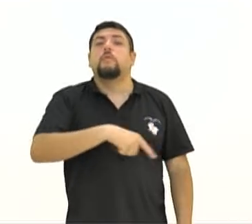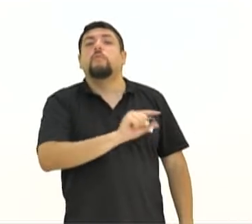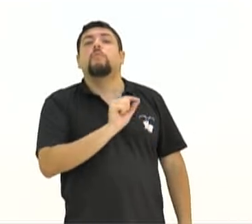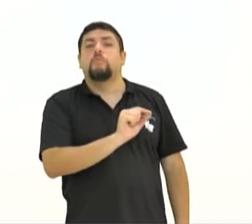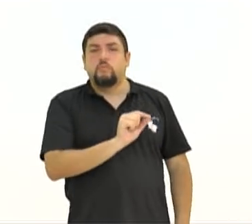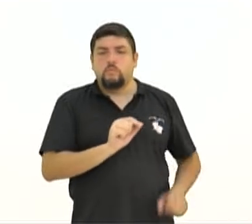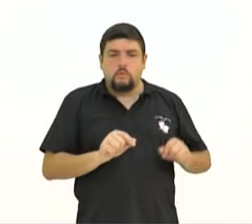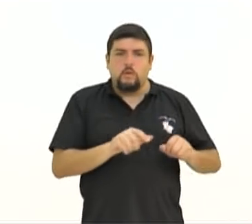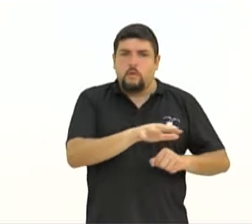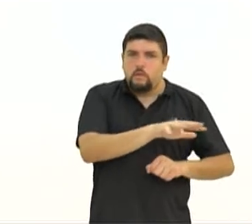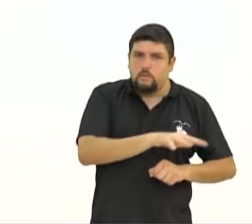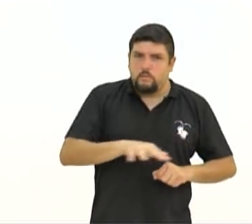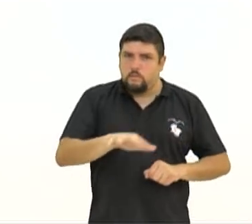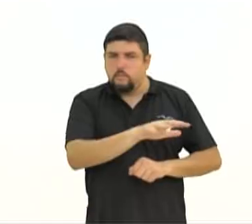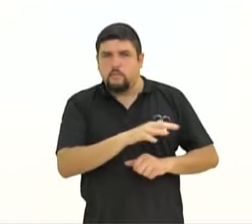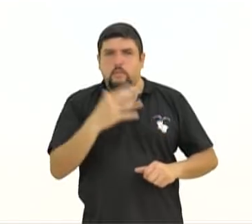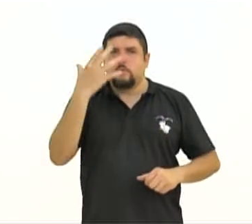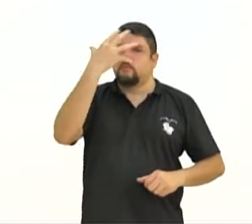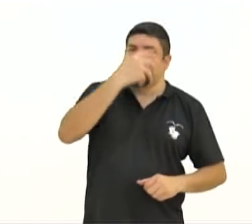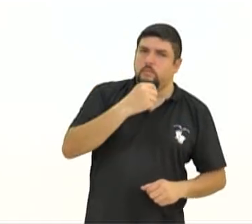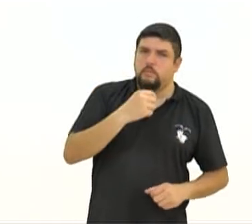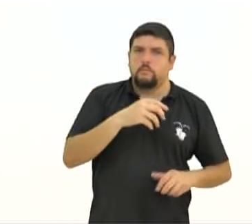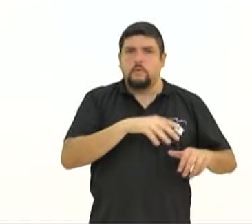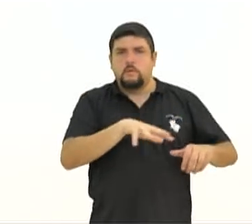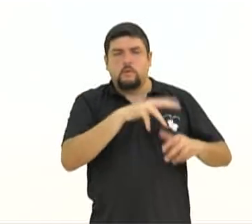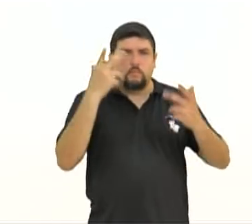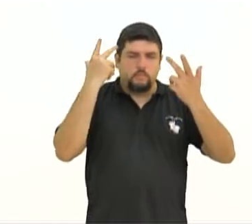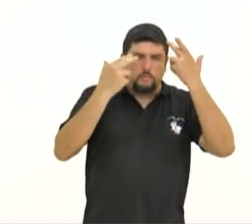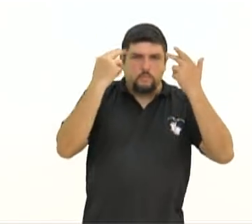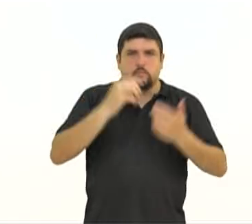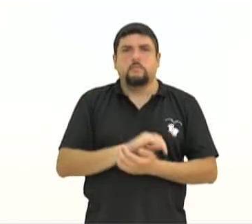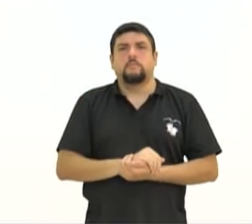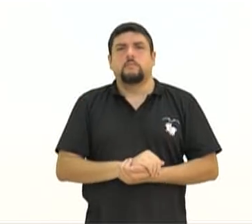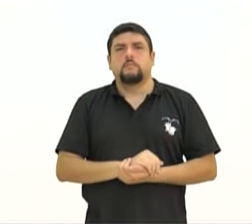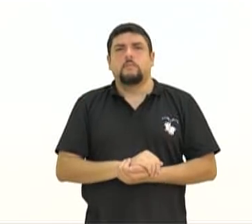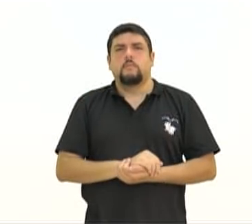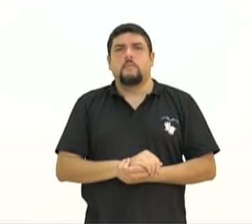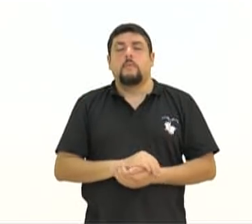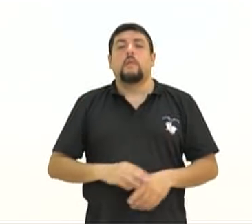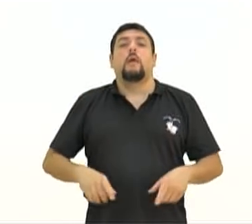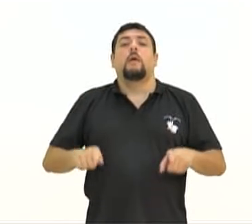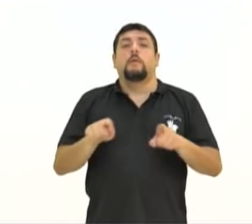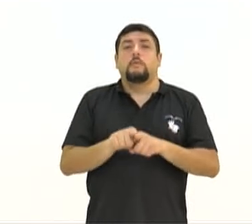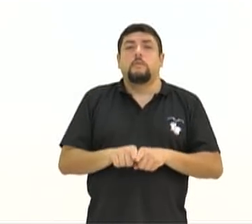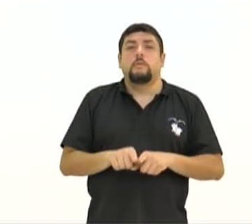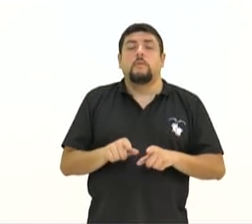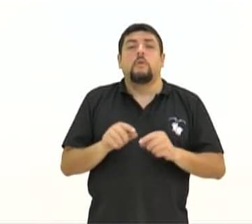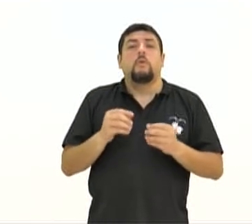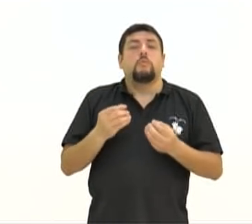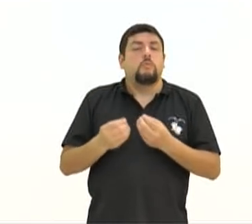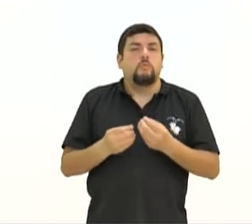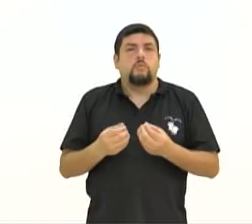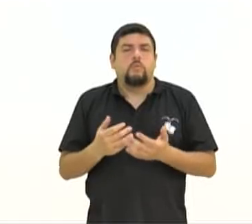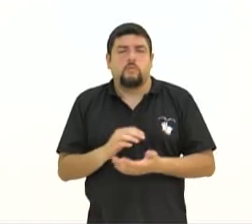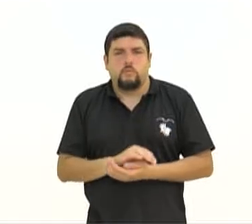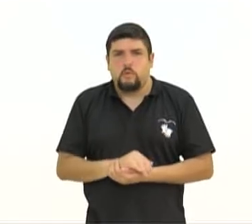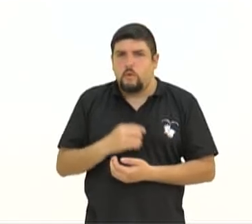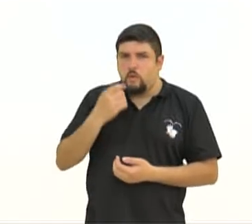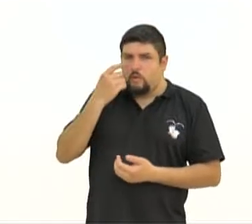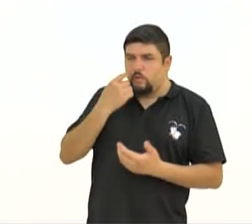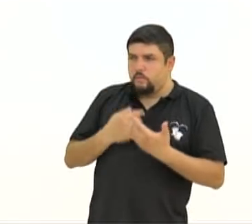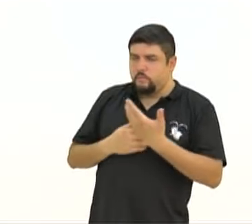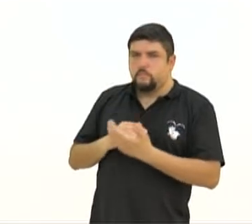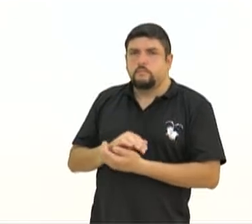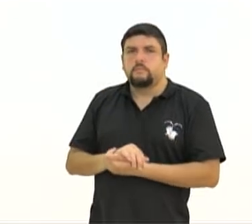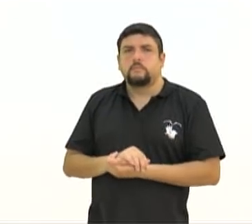Então, a gente tem ali o possuidor pelo possuído. Temos também exemplos aqui, o continente pelo conteúdo. O que significa isso? Olhem lá os